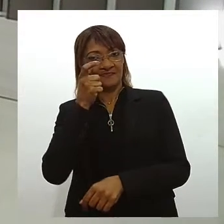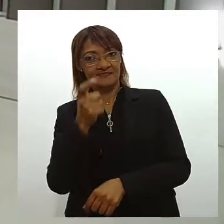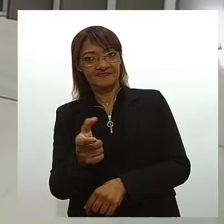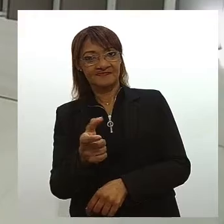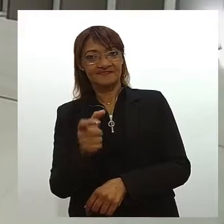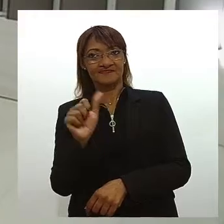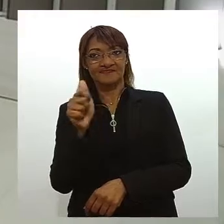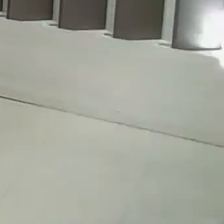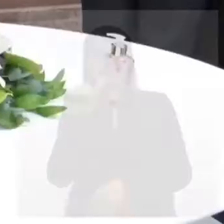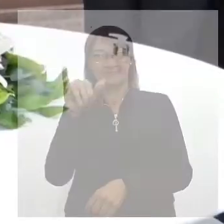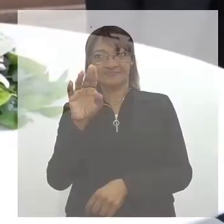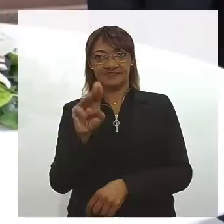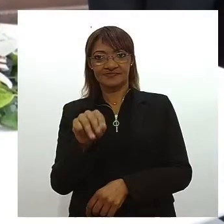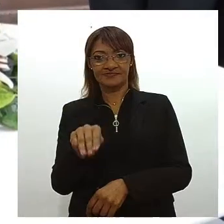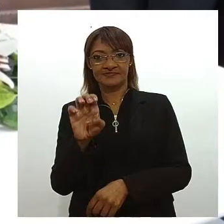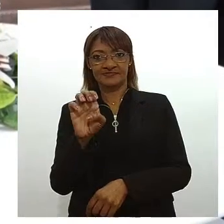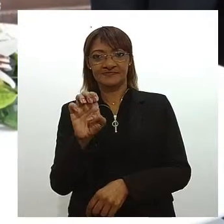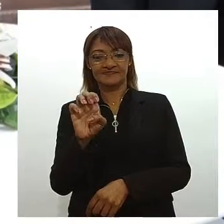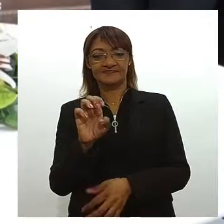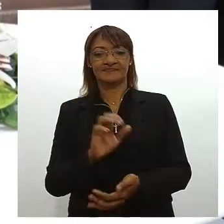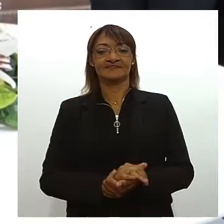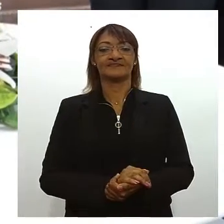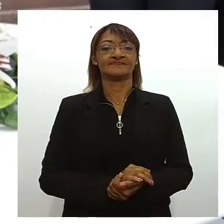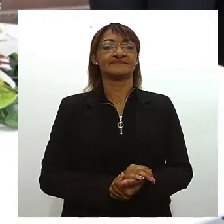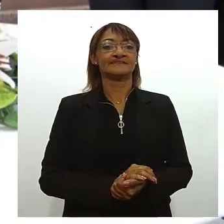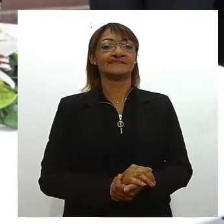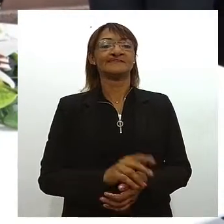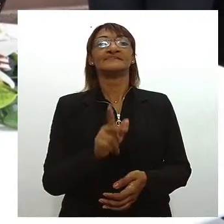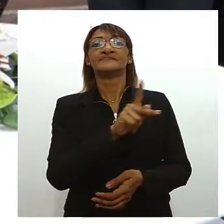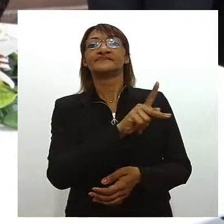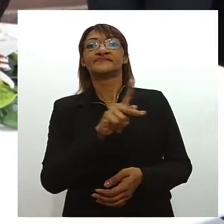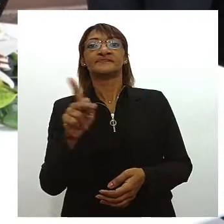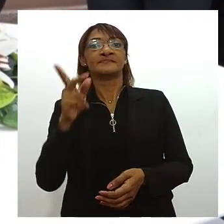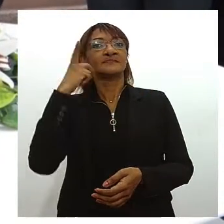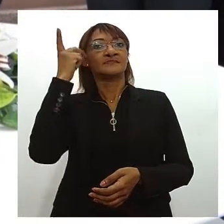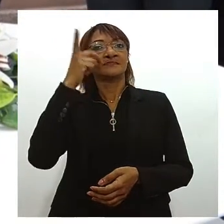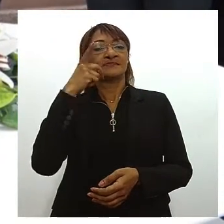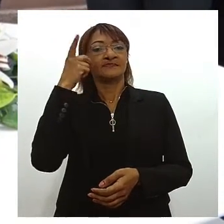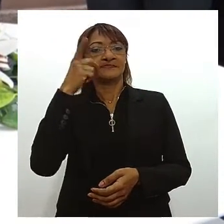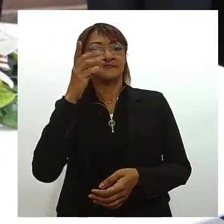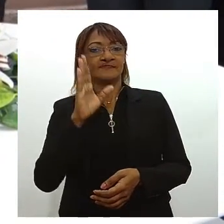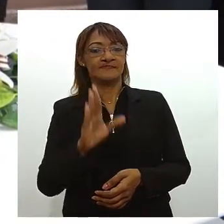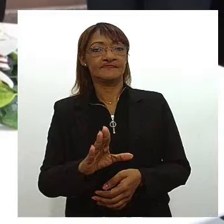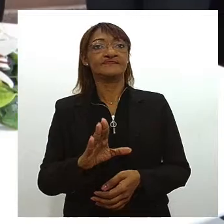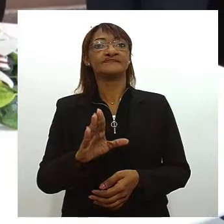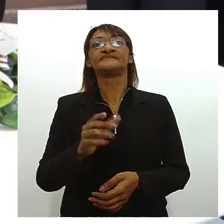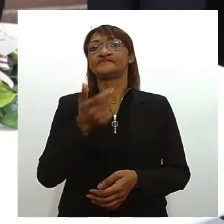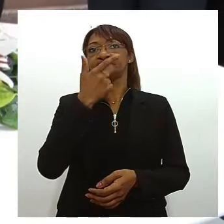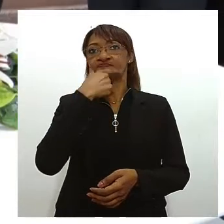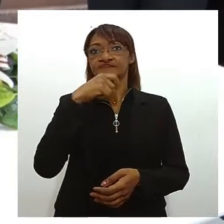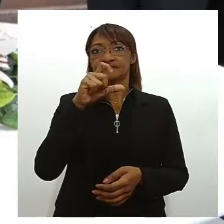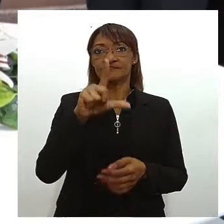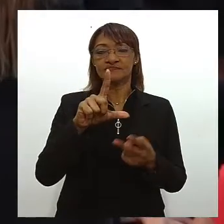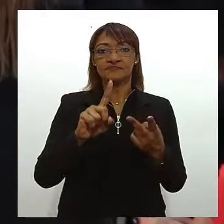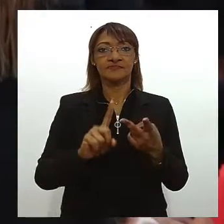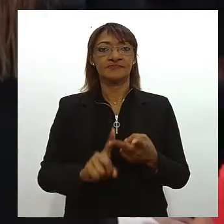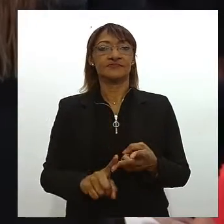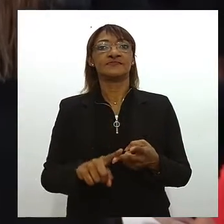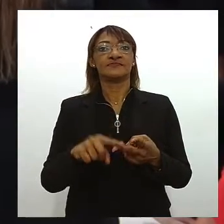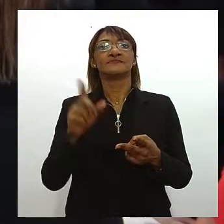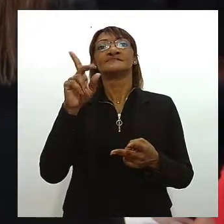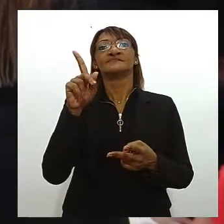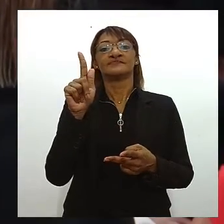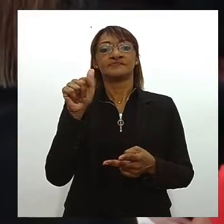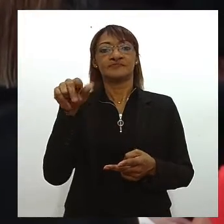de Aline Braga. O presidente da ALESE, deputado Luciano Bispo, o deputado Zezinho Sobral, Deoclésio Vieira da